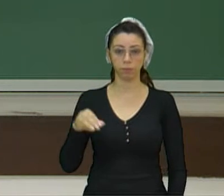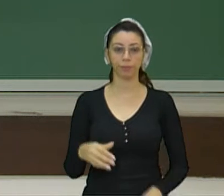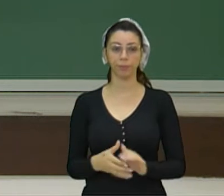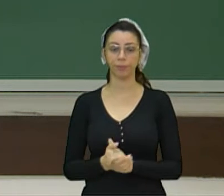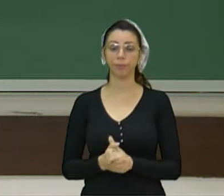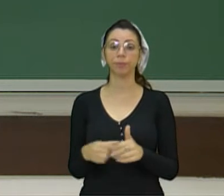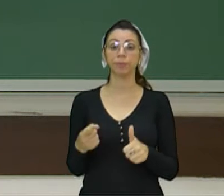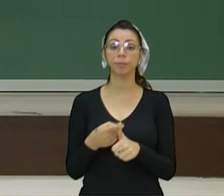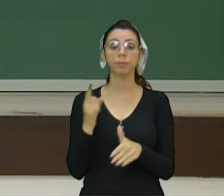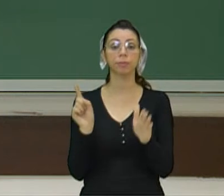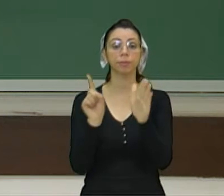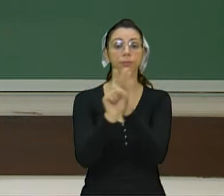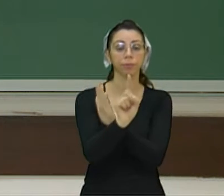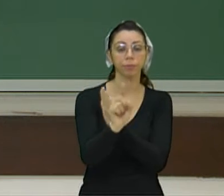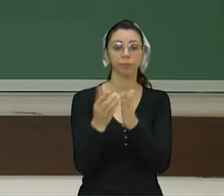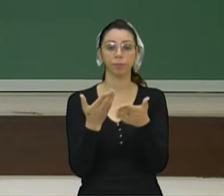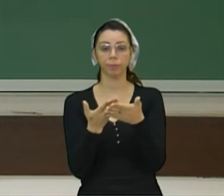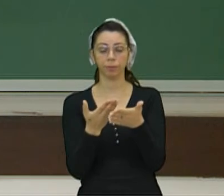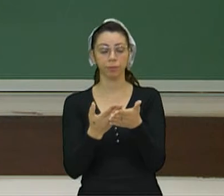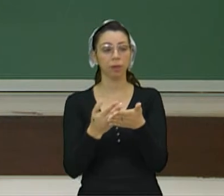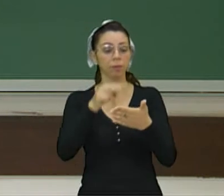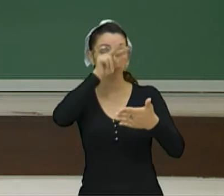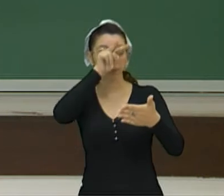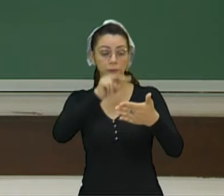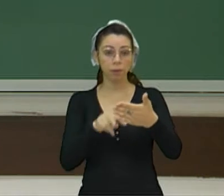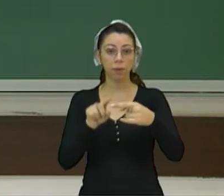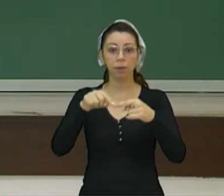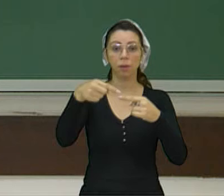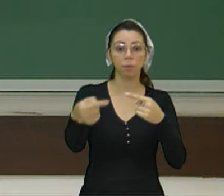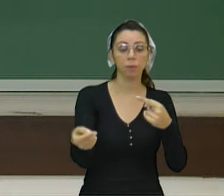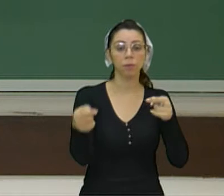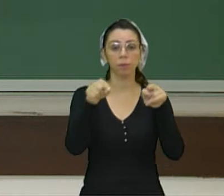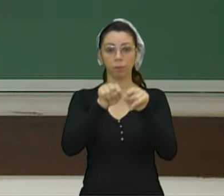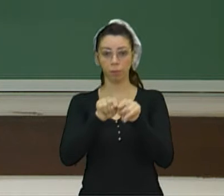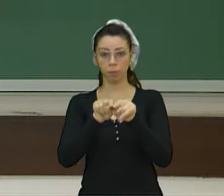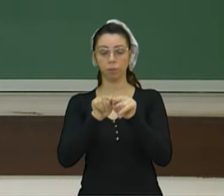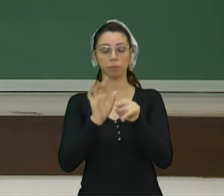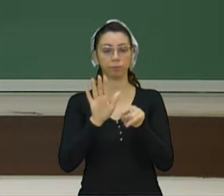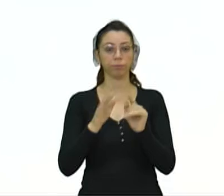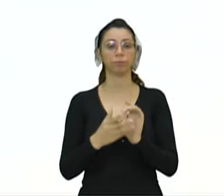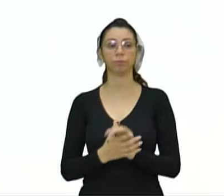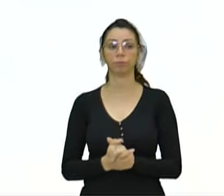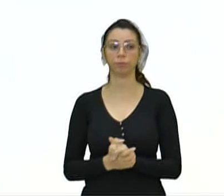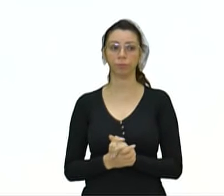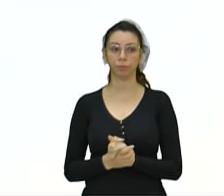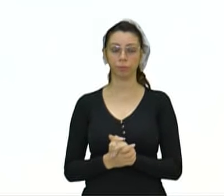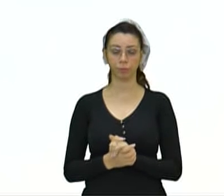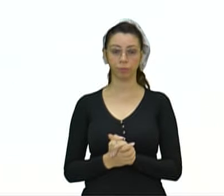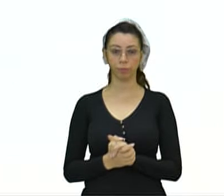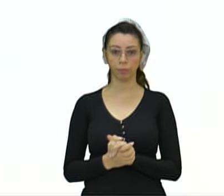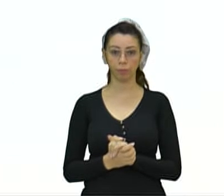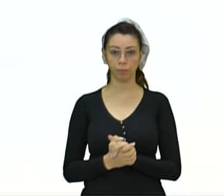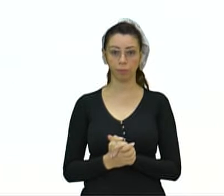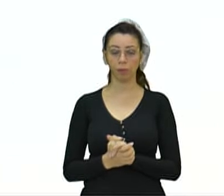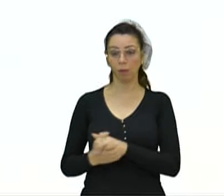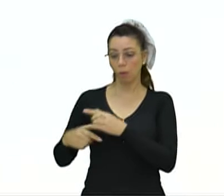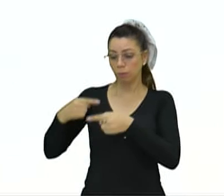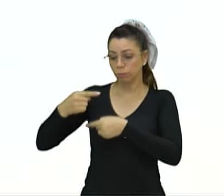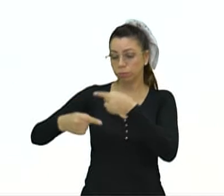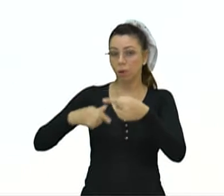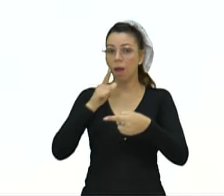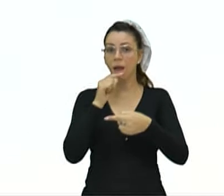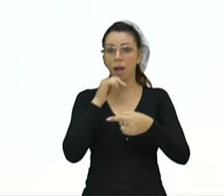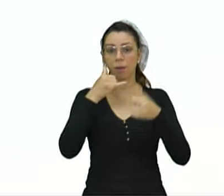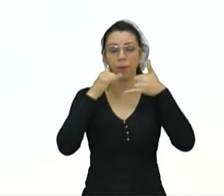Vamos ao primeiro quiz da nossa aula, vou dar uma lida e voltamos em seguida. A usina hidrelétrica de Itaipu